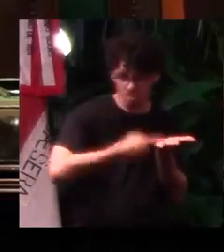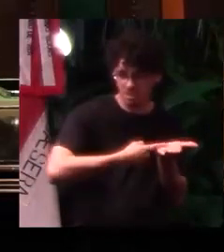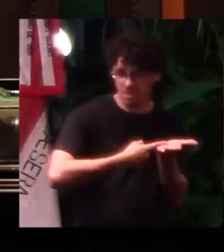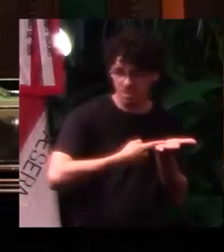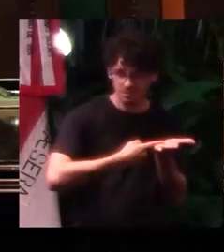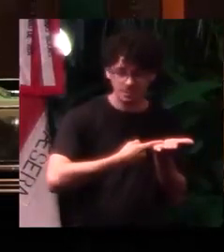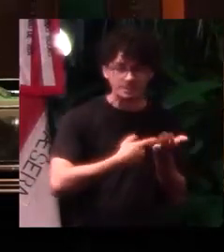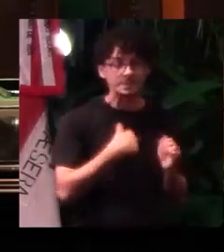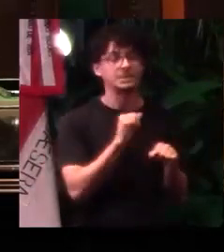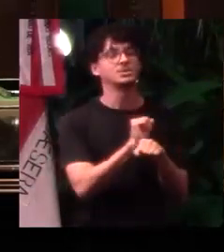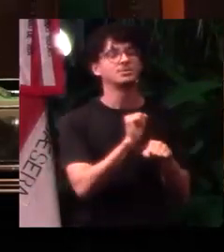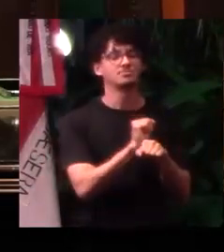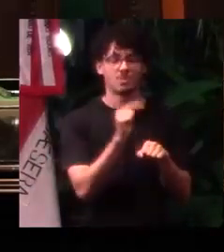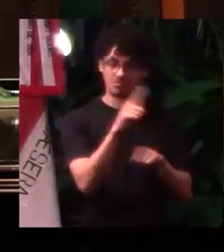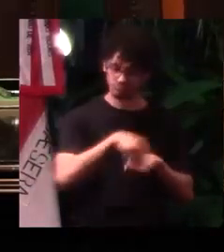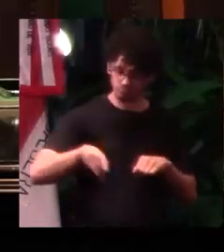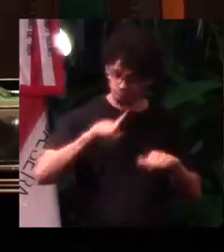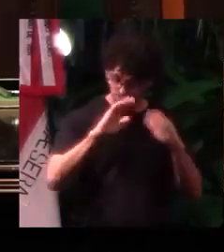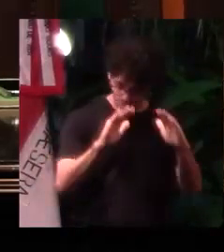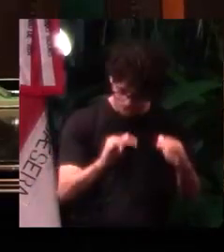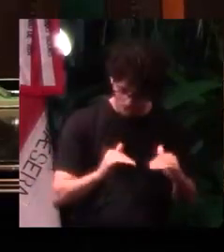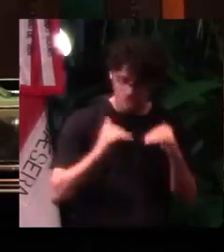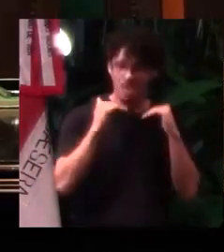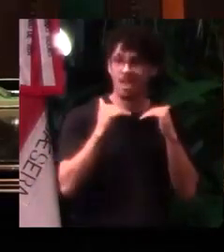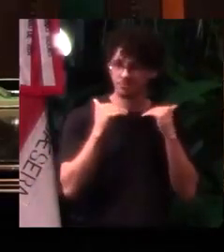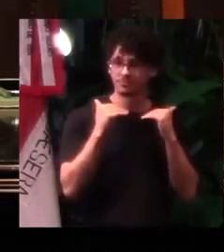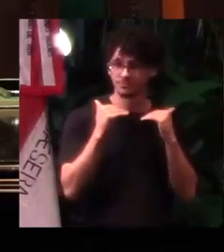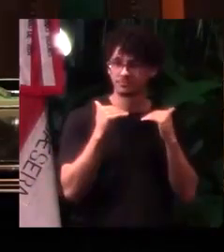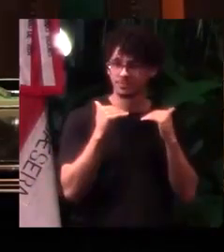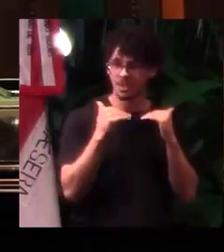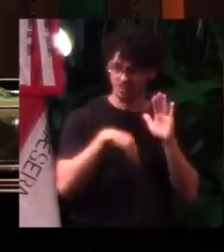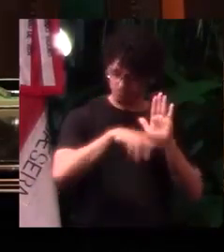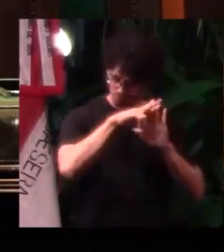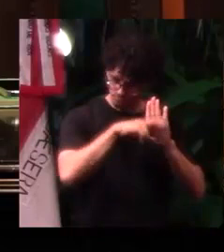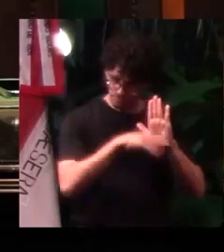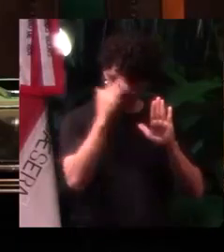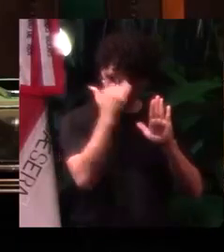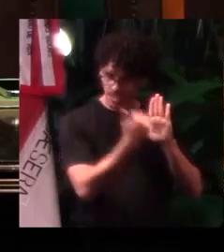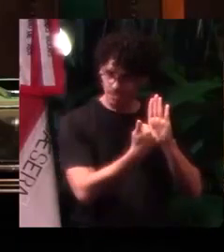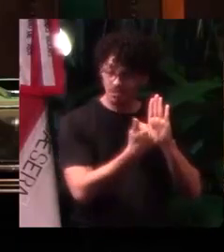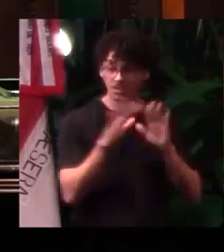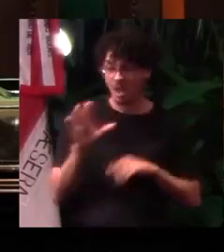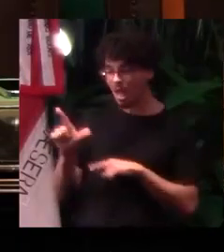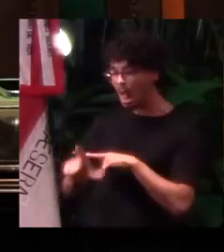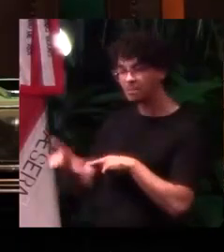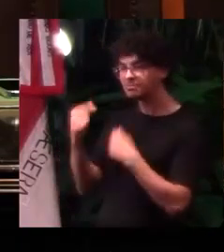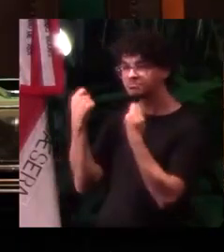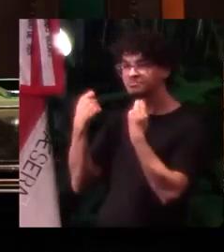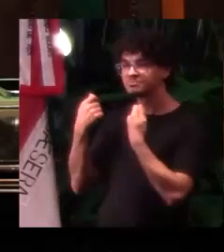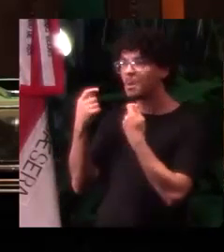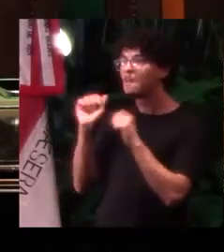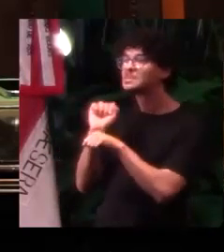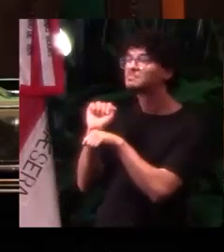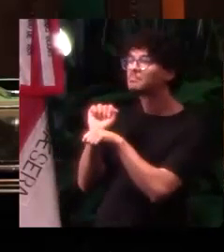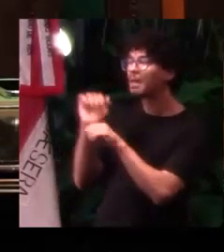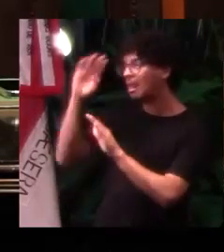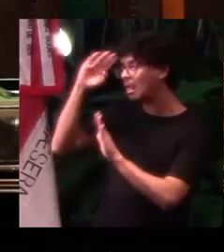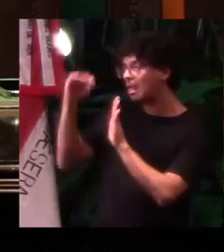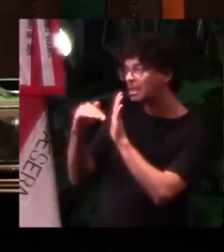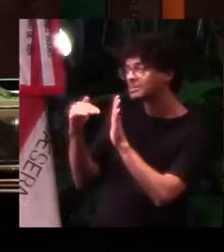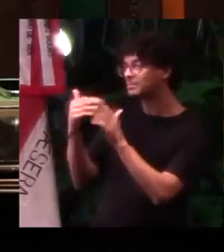que esperam, de certa forma, uma ação coerente, a literatura não espera essa mesma dinâmica de